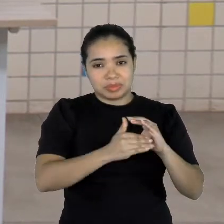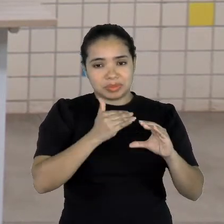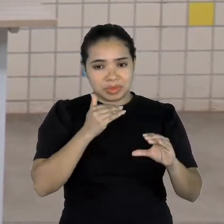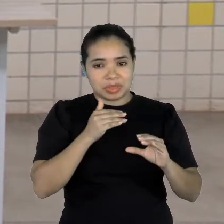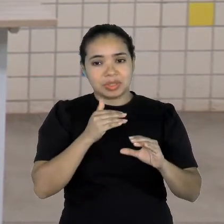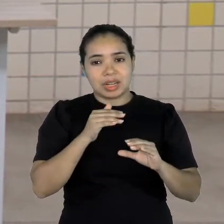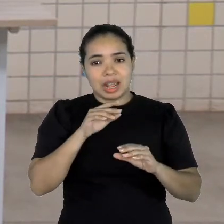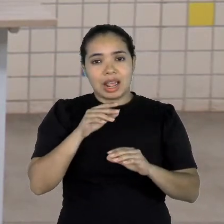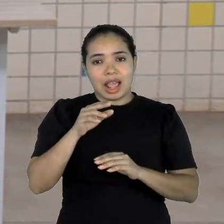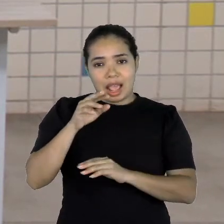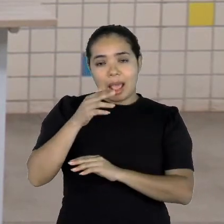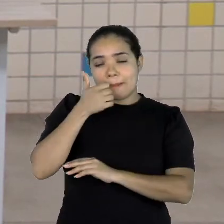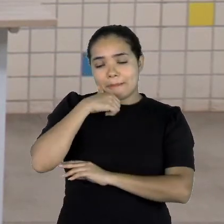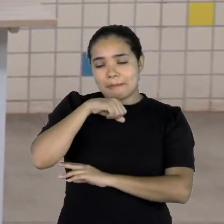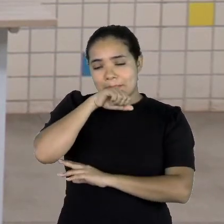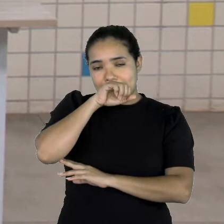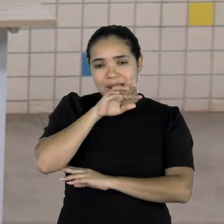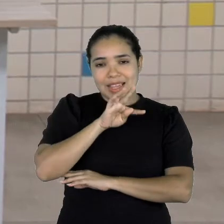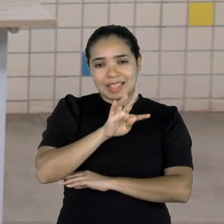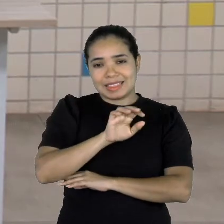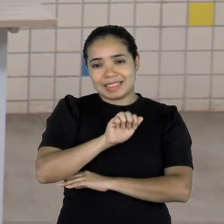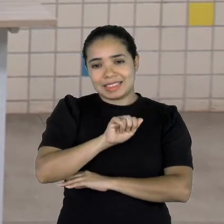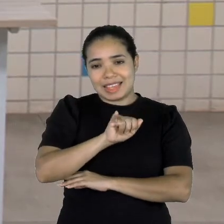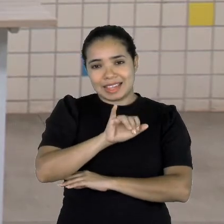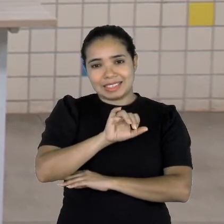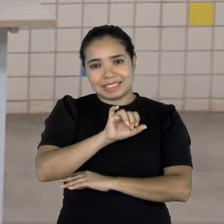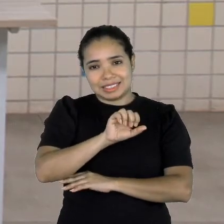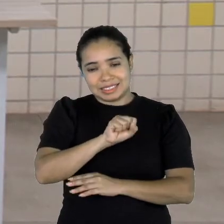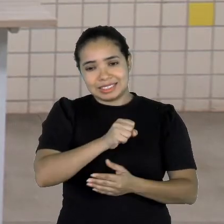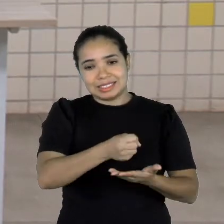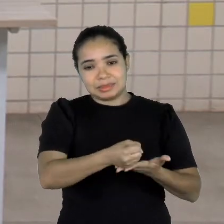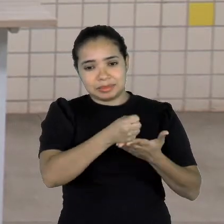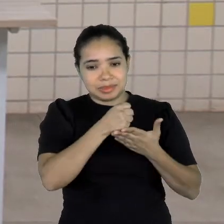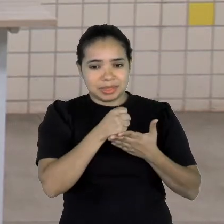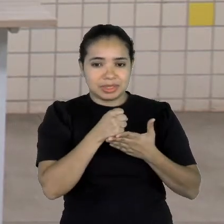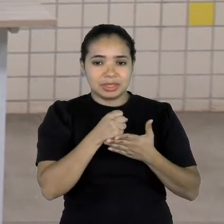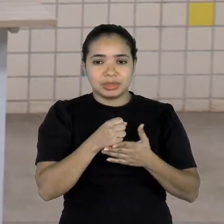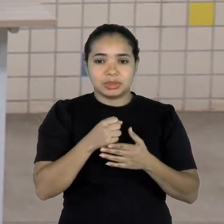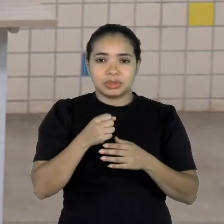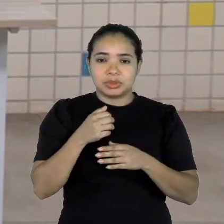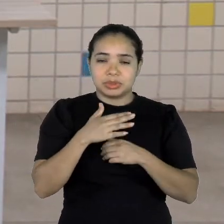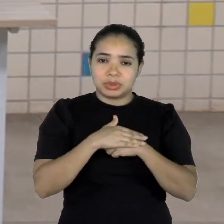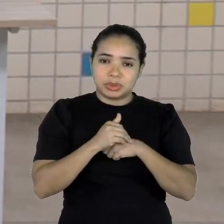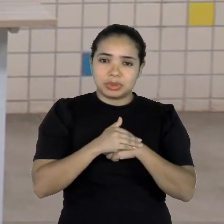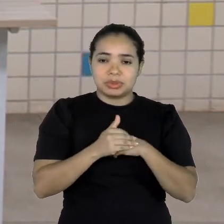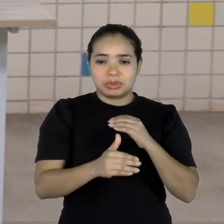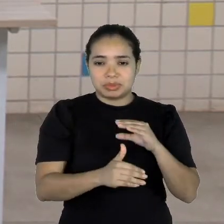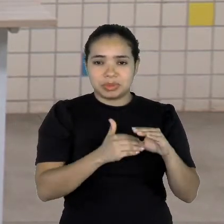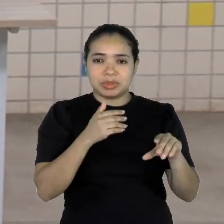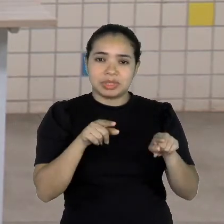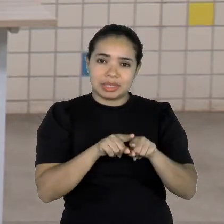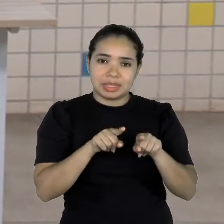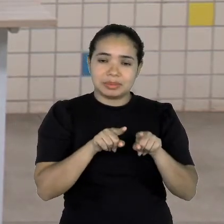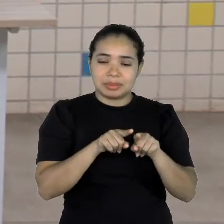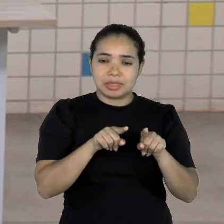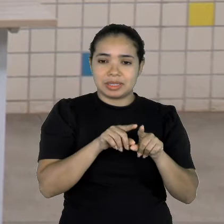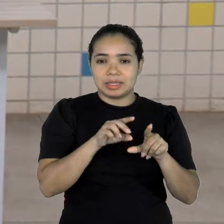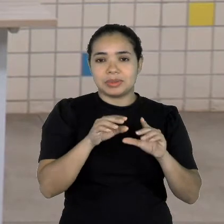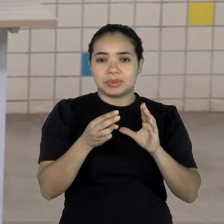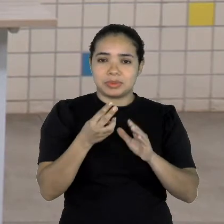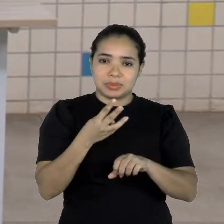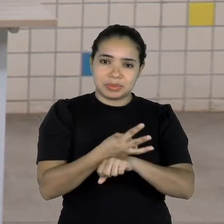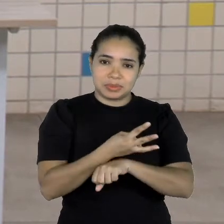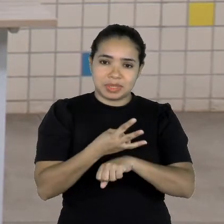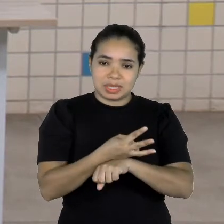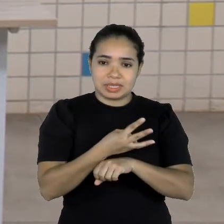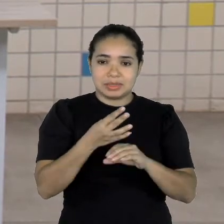que é a dona Thaís, a mãe das meninas, que deu todo o apoio, participou com todo carinho e nos enviou também virtualmente para o WhatsApp o